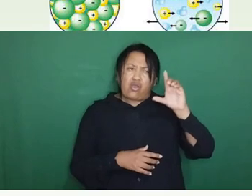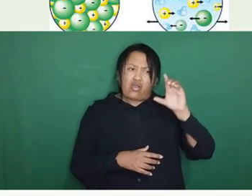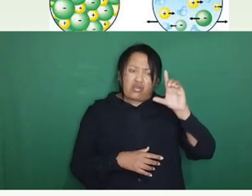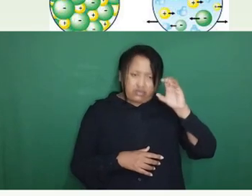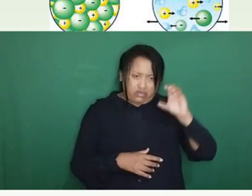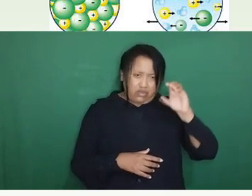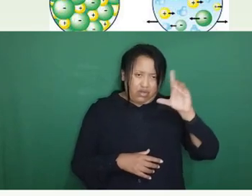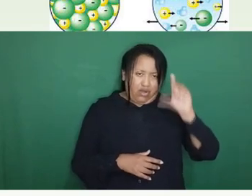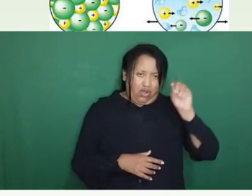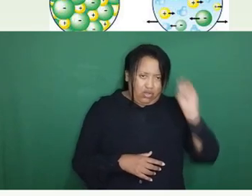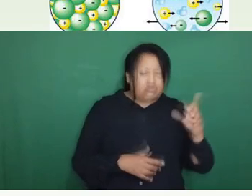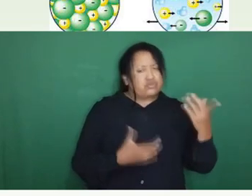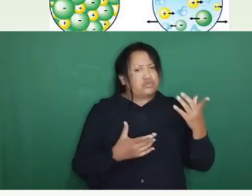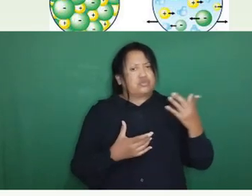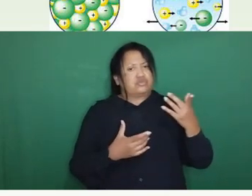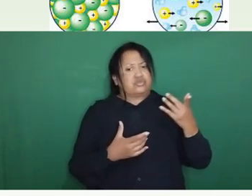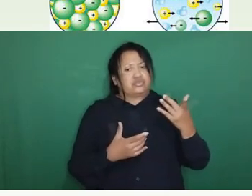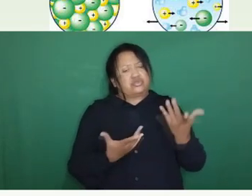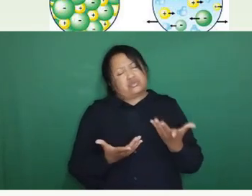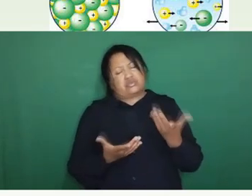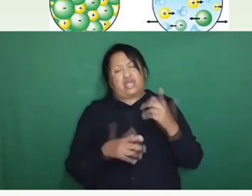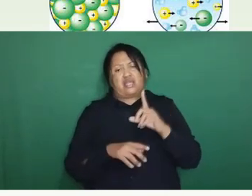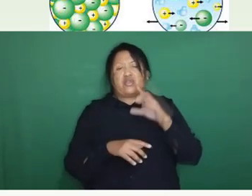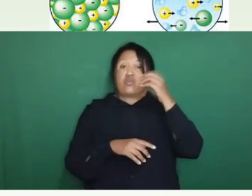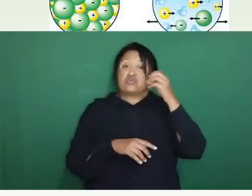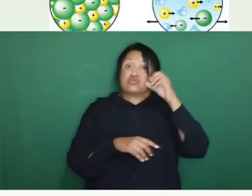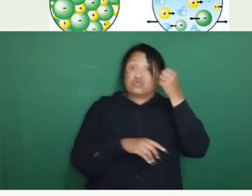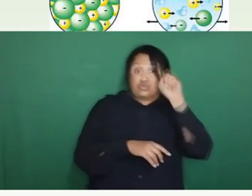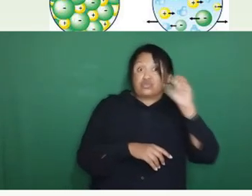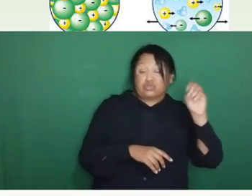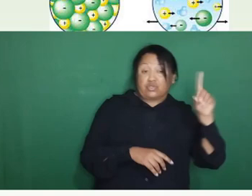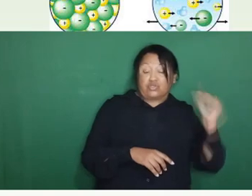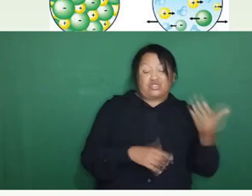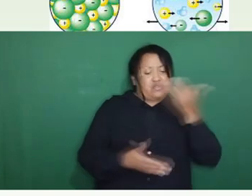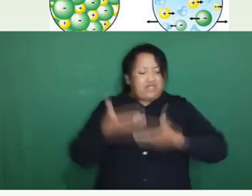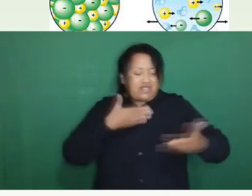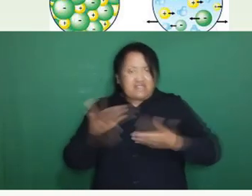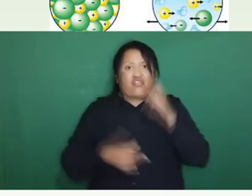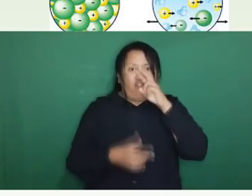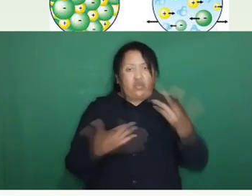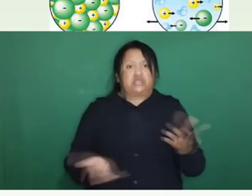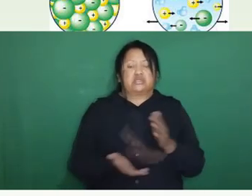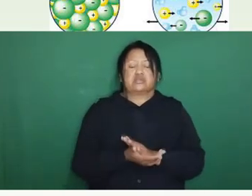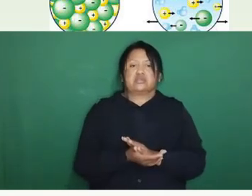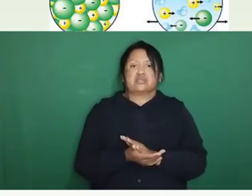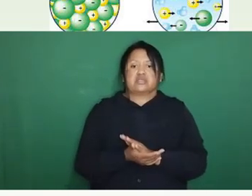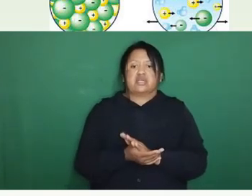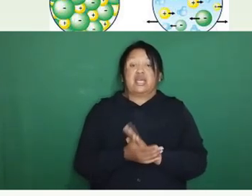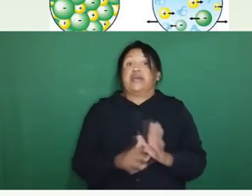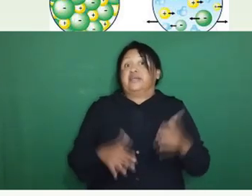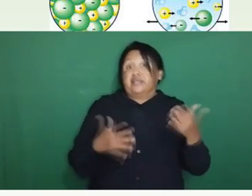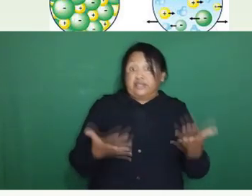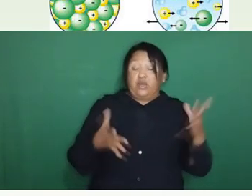isso aqui exatamente o cloreto de sódio né ele tem uma interação forte aqui então a ligação iônica